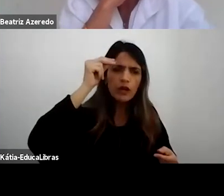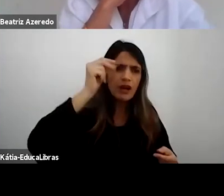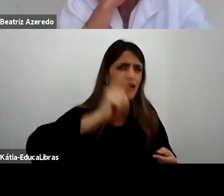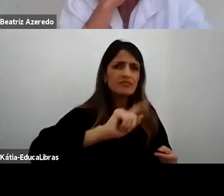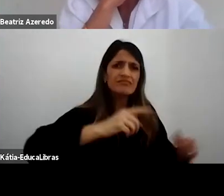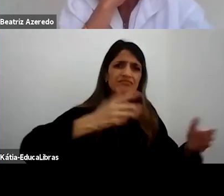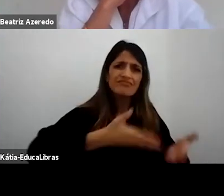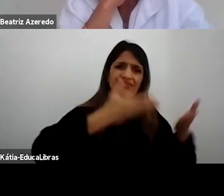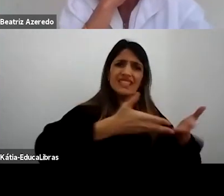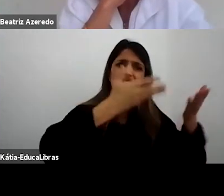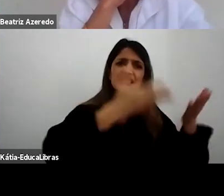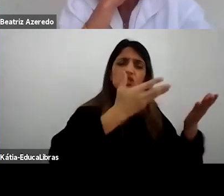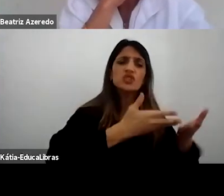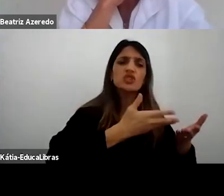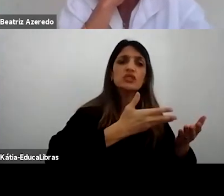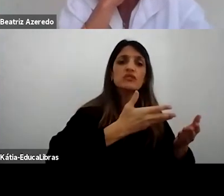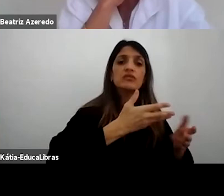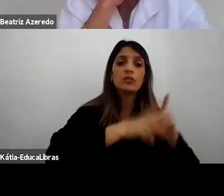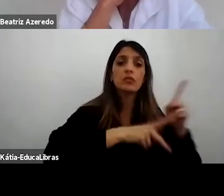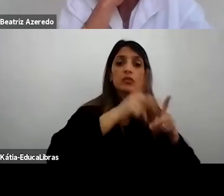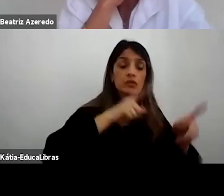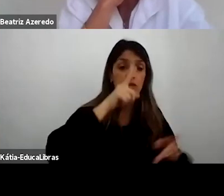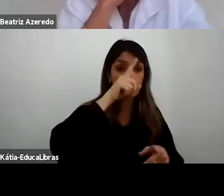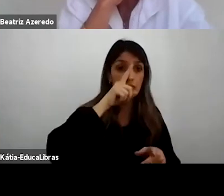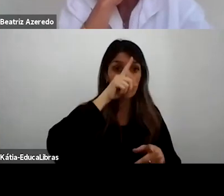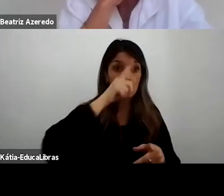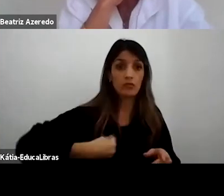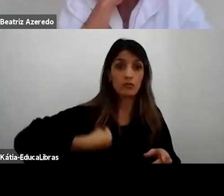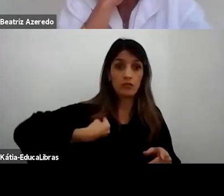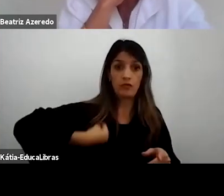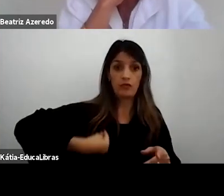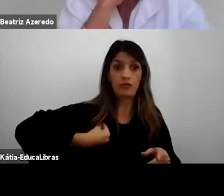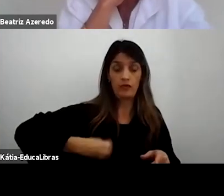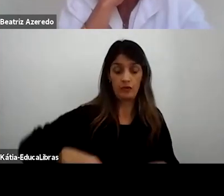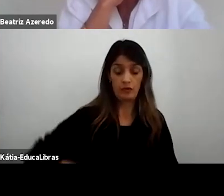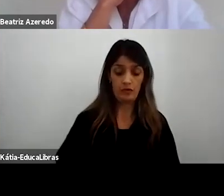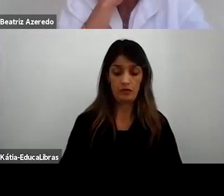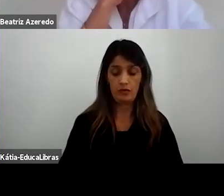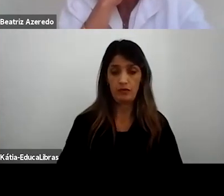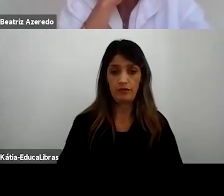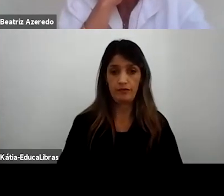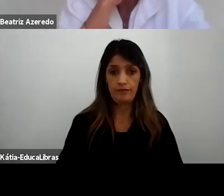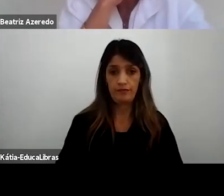mais vulneráveis. A gente falou um pouquinho disso aqui, mas acho importante a gente falar mais.